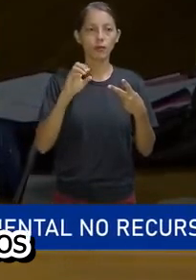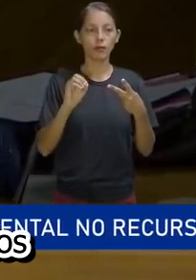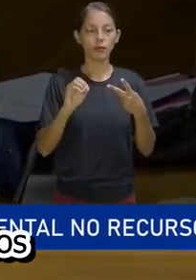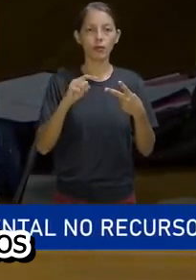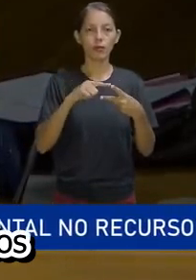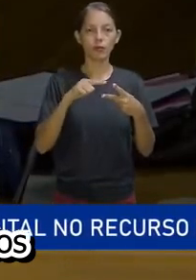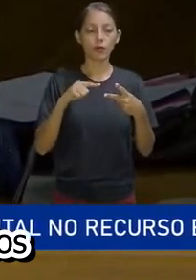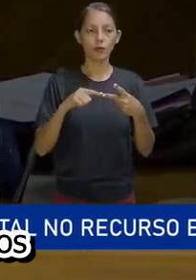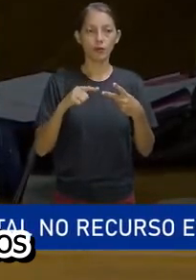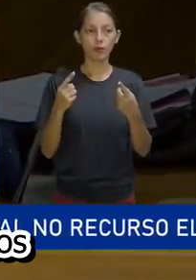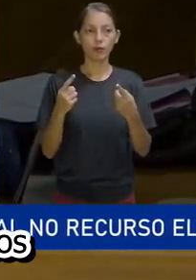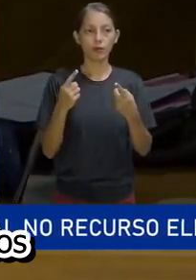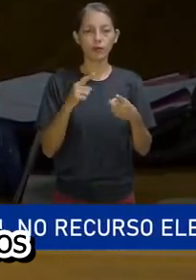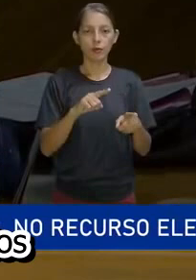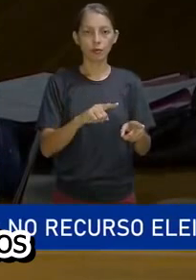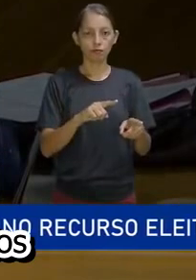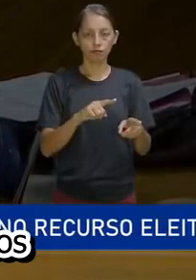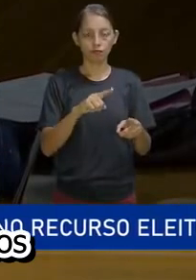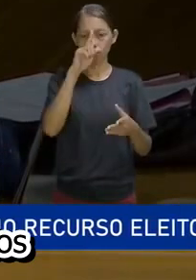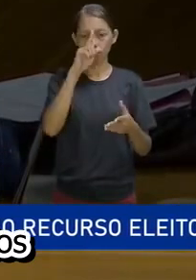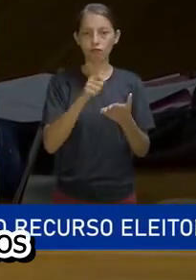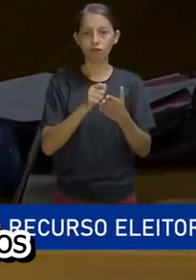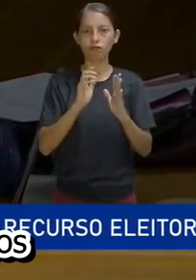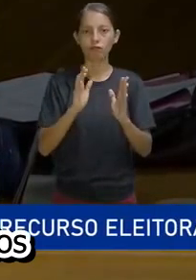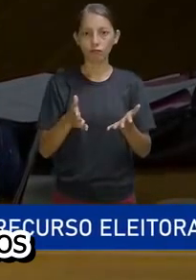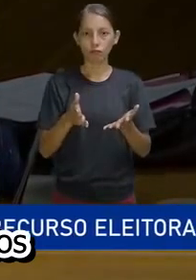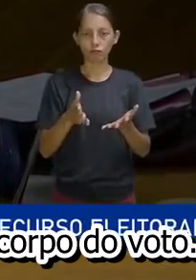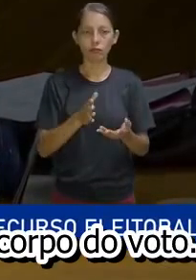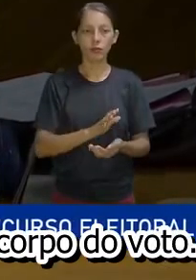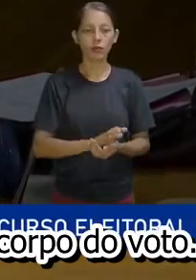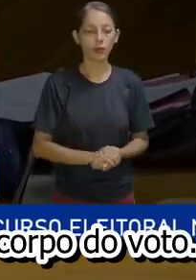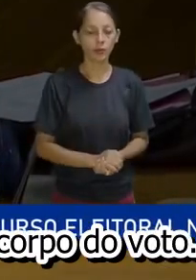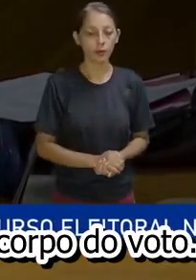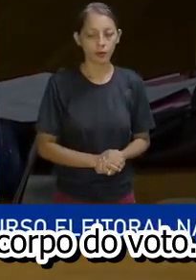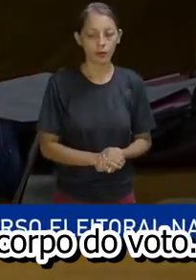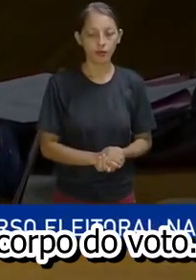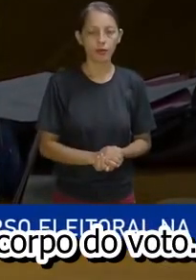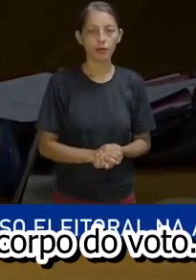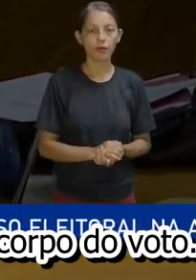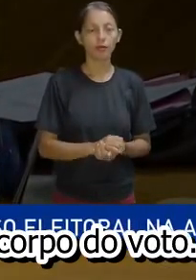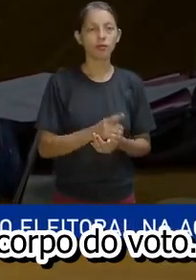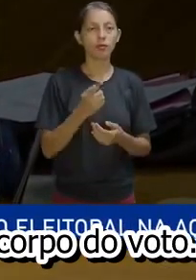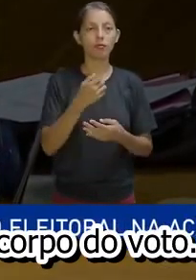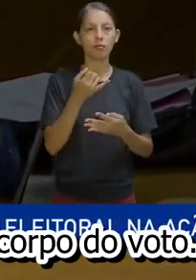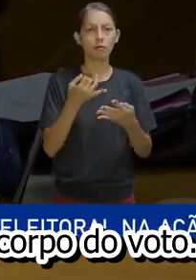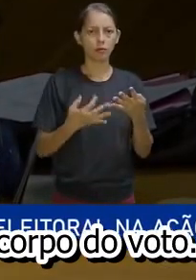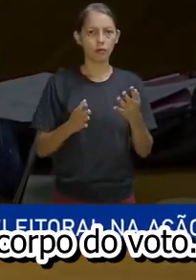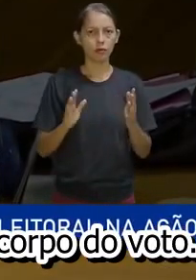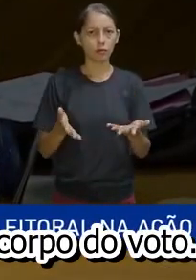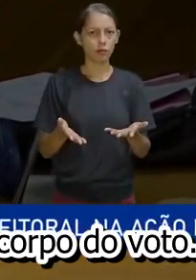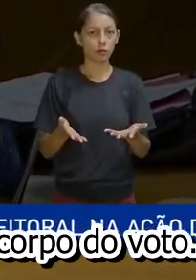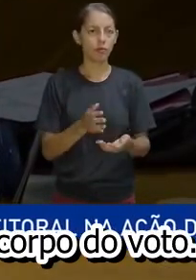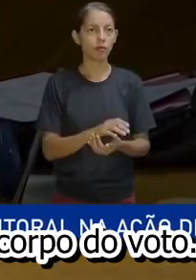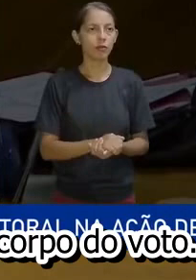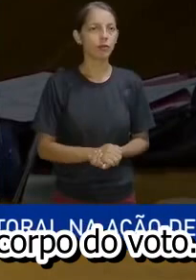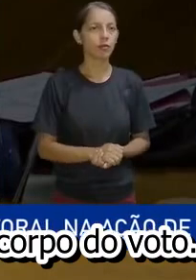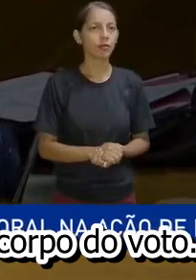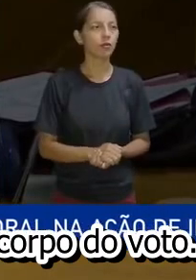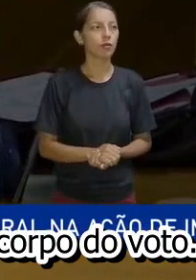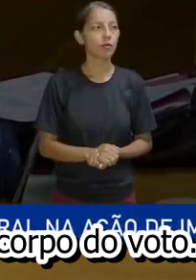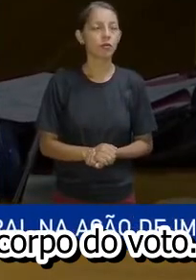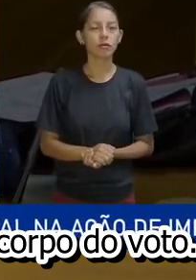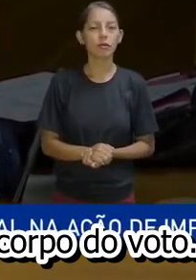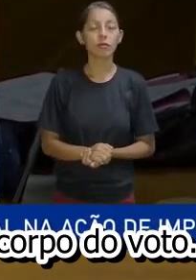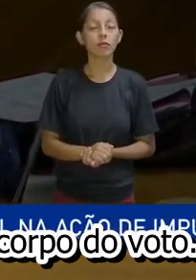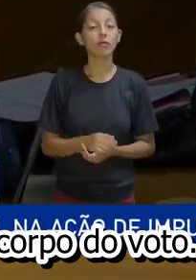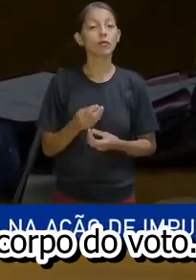ambos contra a decisão por mim proferida nos autos mencionados ainda há pouco no pregão,